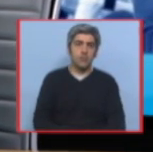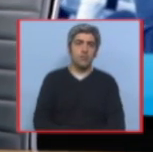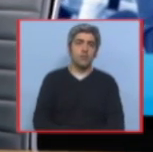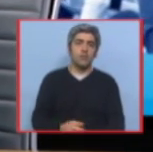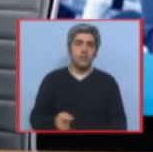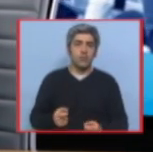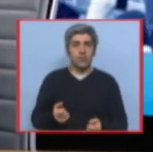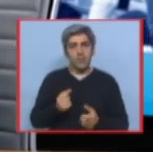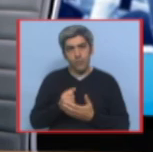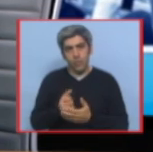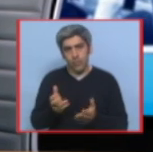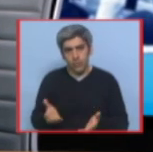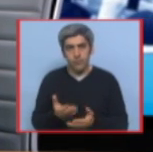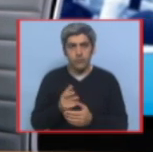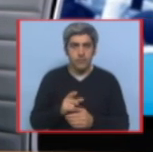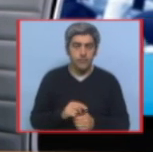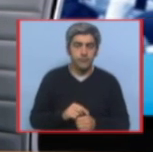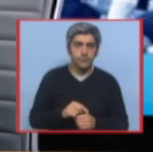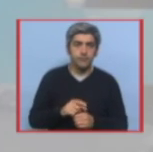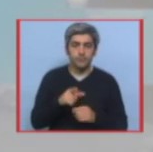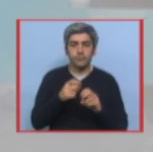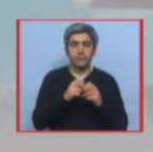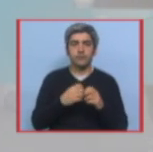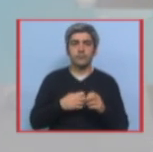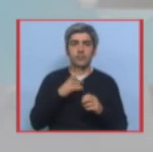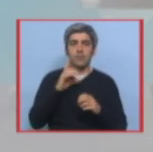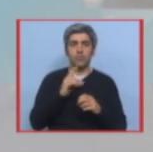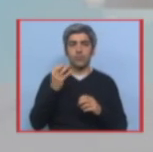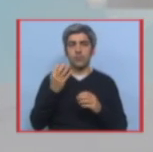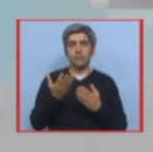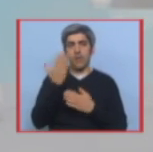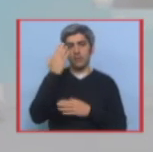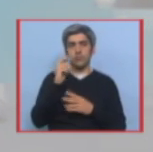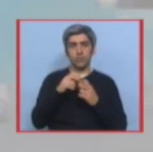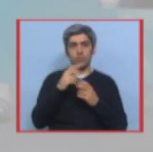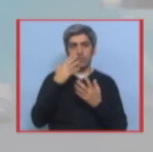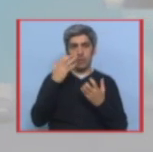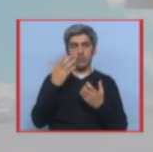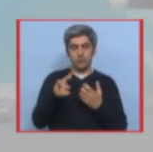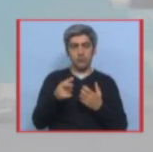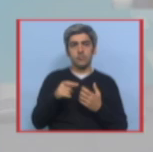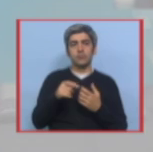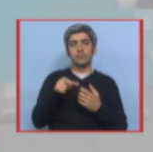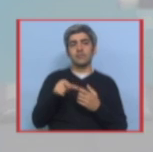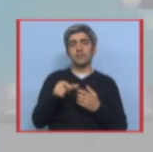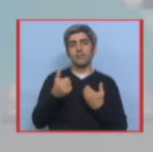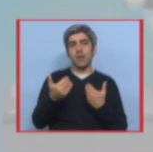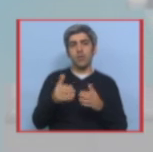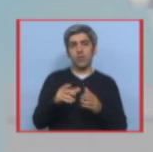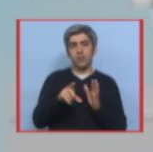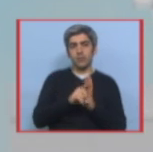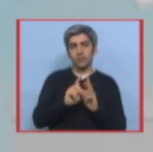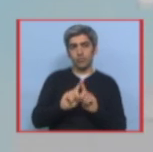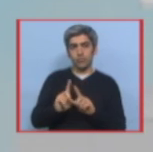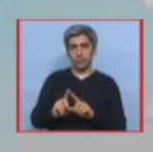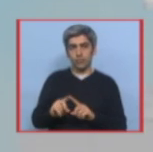é um incentivo fiscal, mais uma vez é um incentivo fiscal. Sendo um problema que se sente sobretudo em Lisboa-Porto, como vais dizendo, este pacote